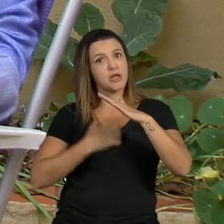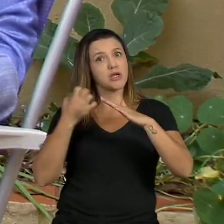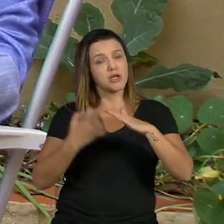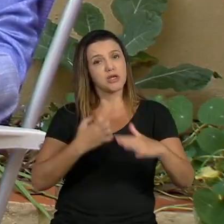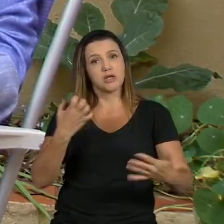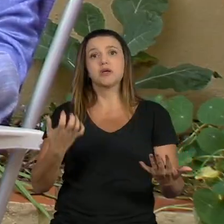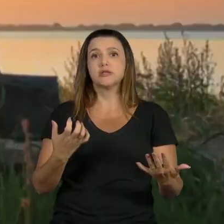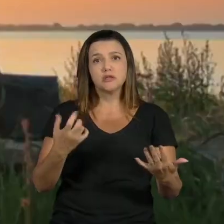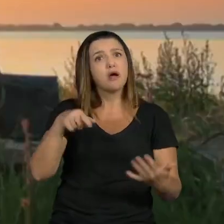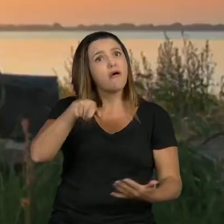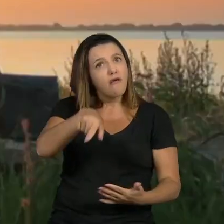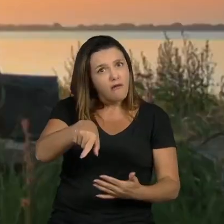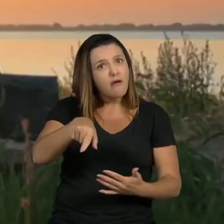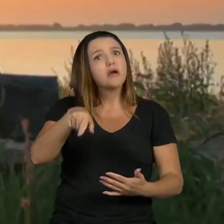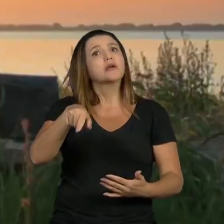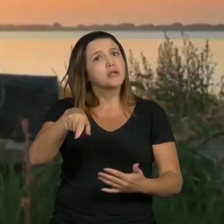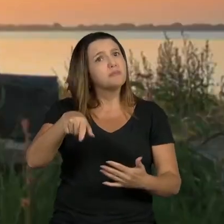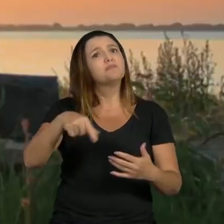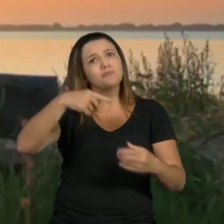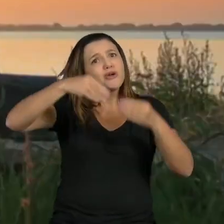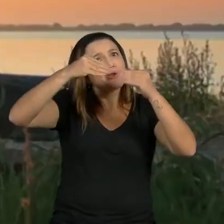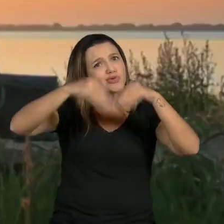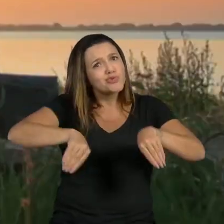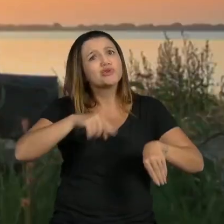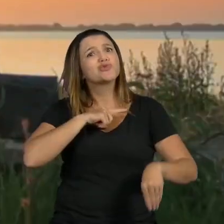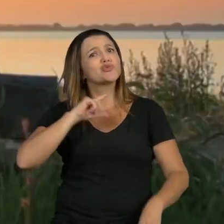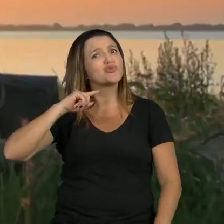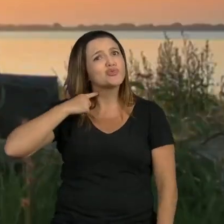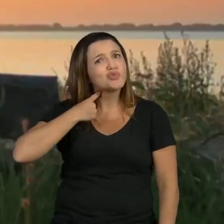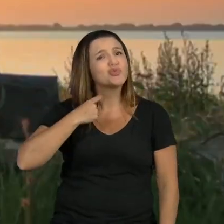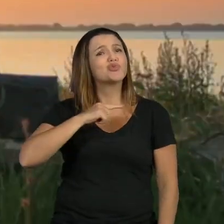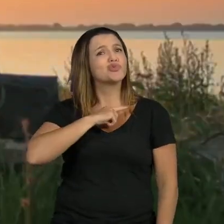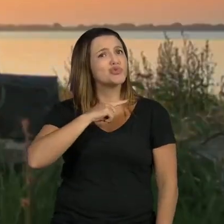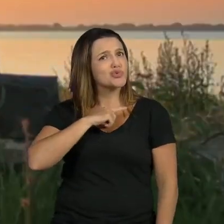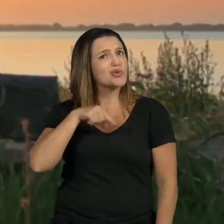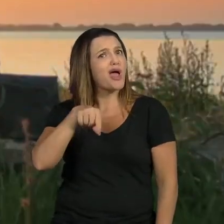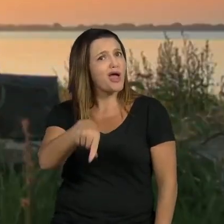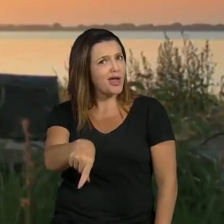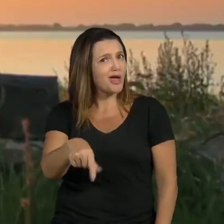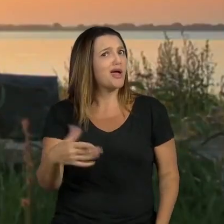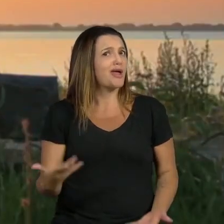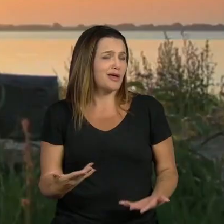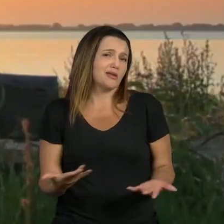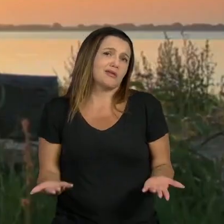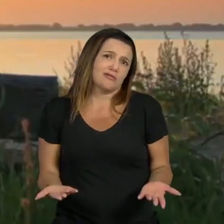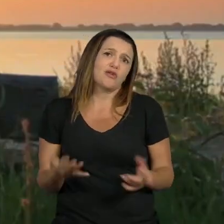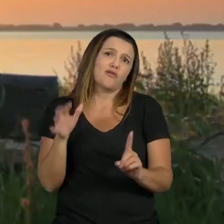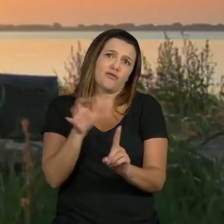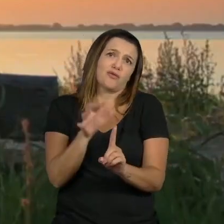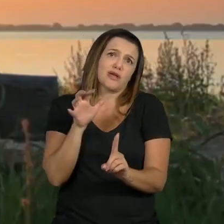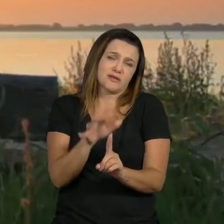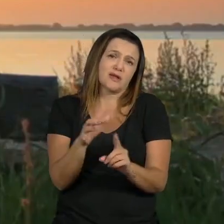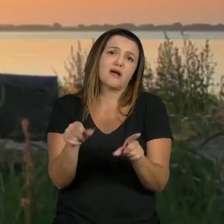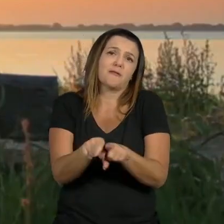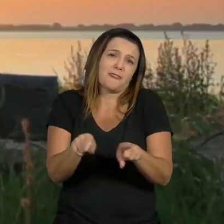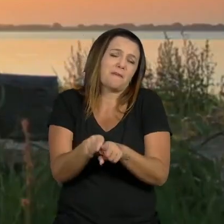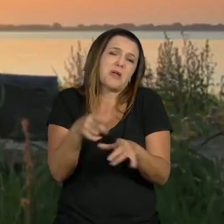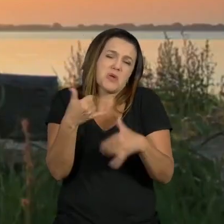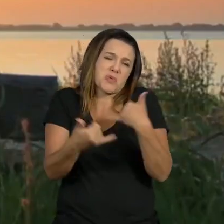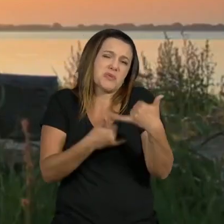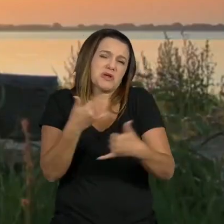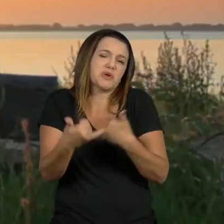muito poluentes, né? Eu tenho até uma hashtag que eu gosto de brincar, é que não parece, mas isso também é skincare. E aí eu tô falando